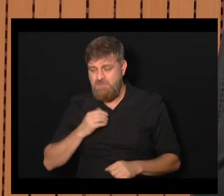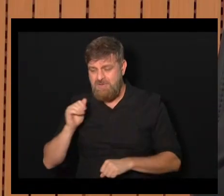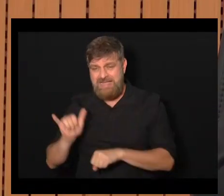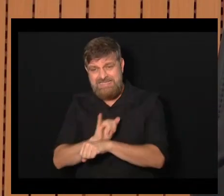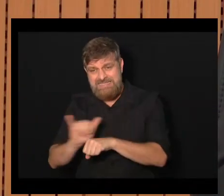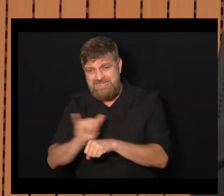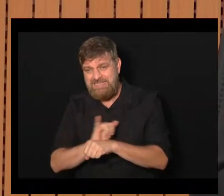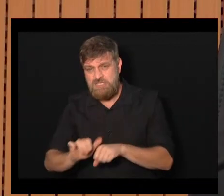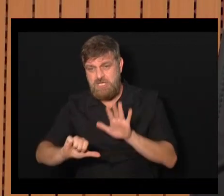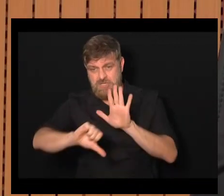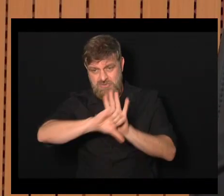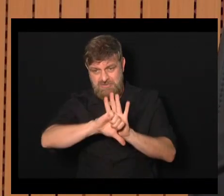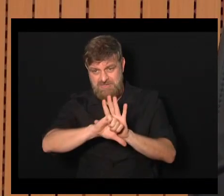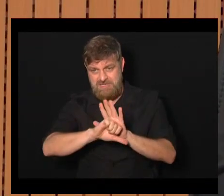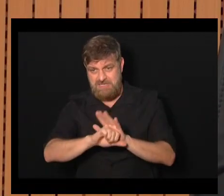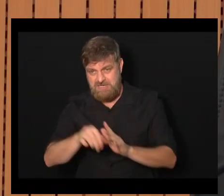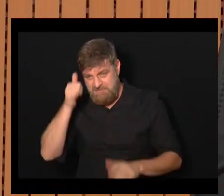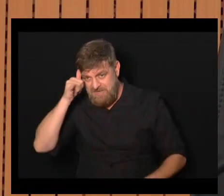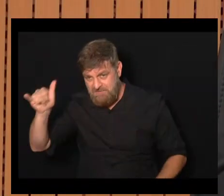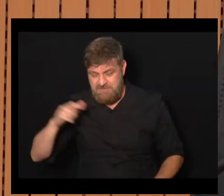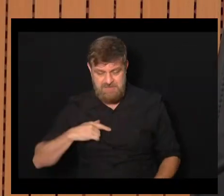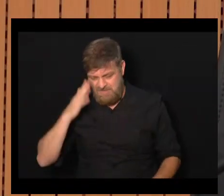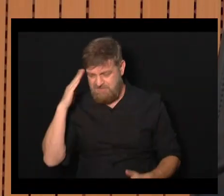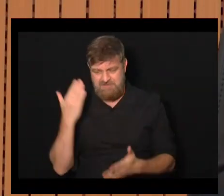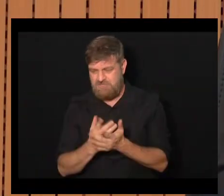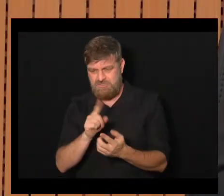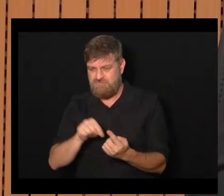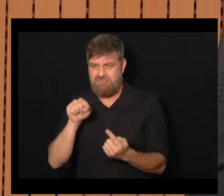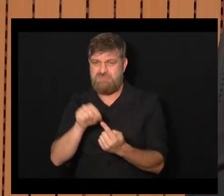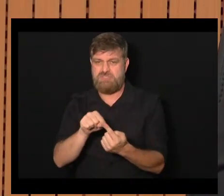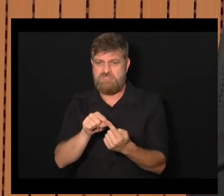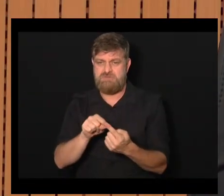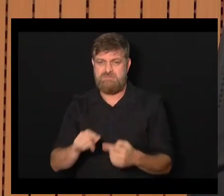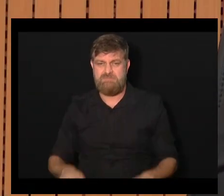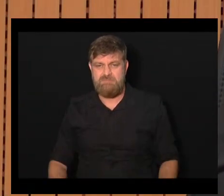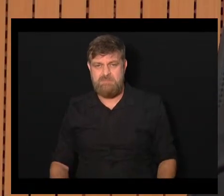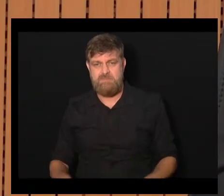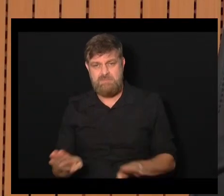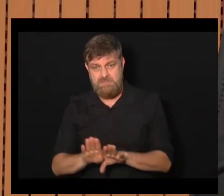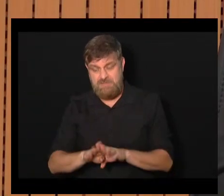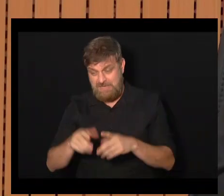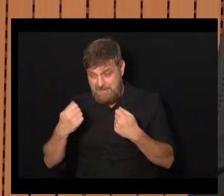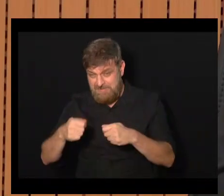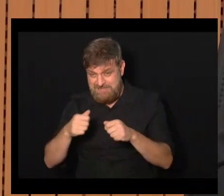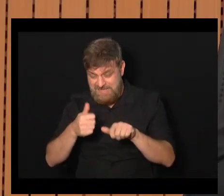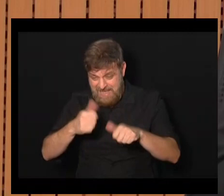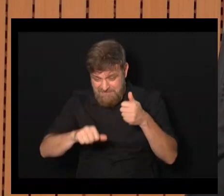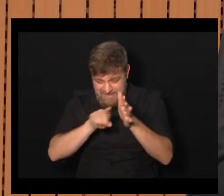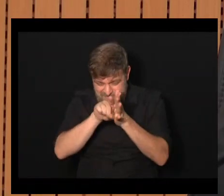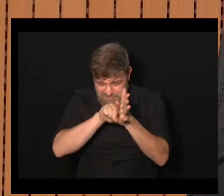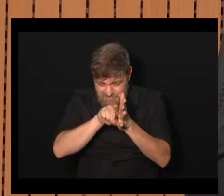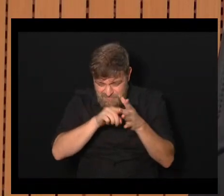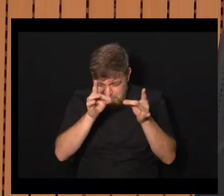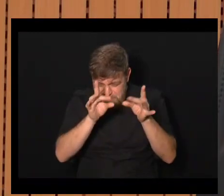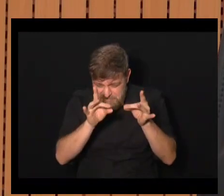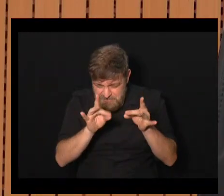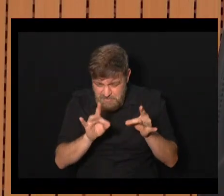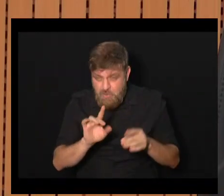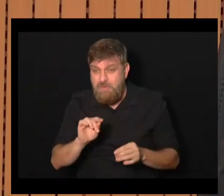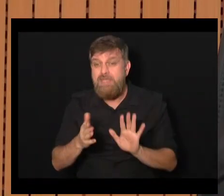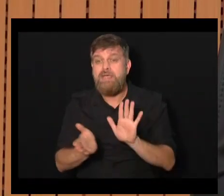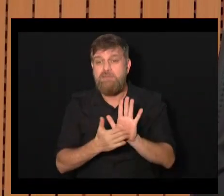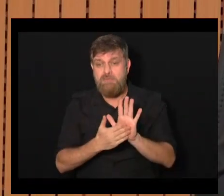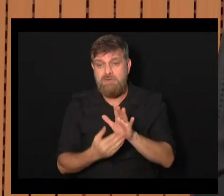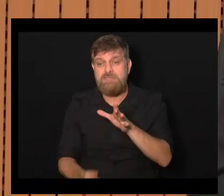ao crime organizado, e acredito não ser este o objetivo. Faz-se necessário analisar cuidadosamente o impacto que tal propositura